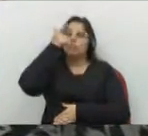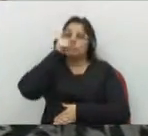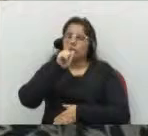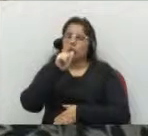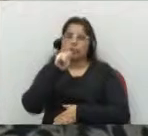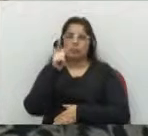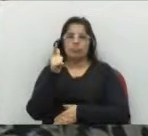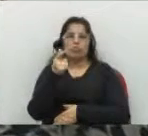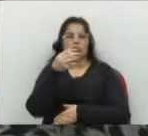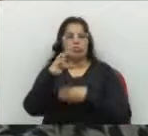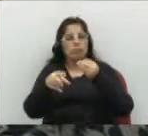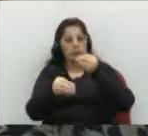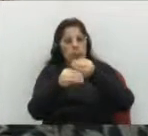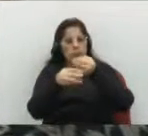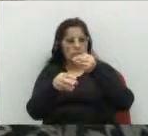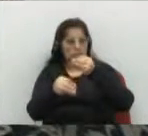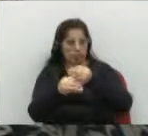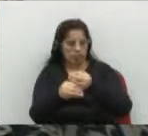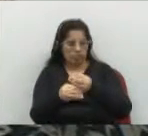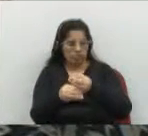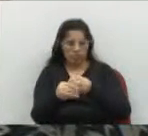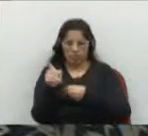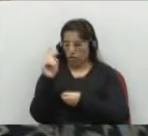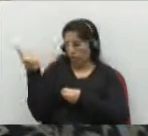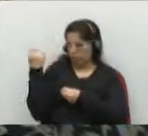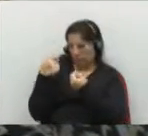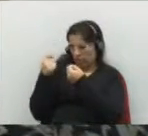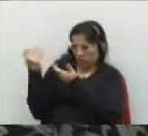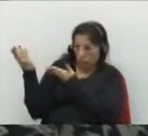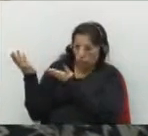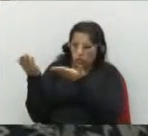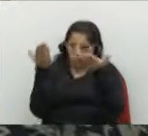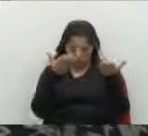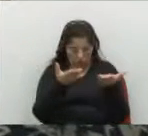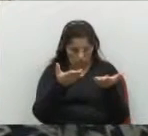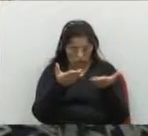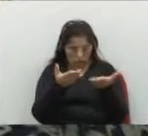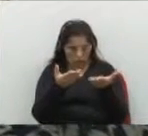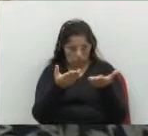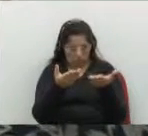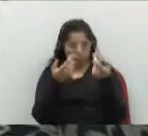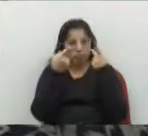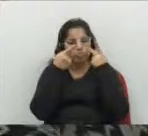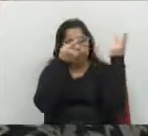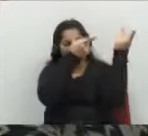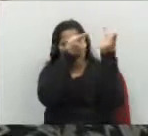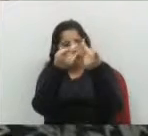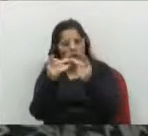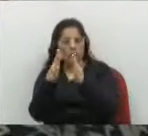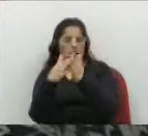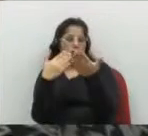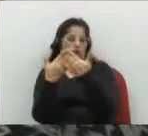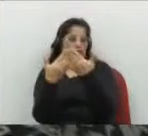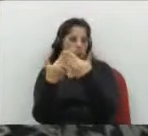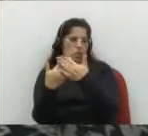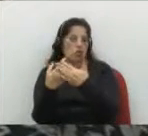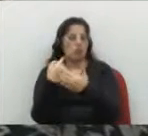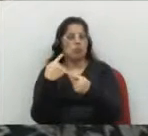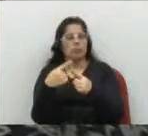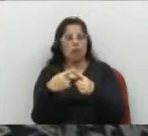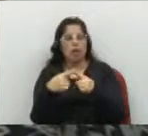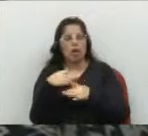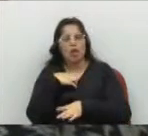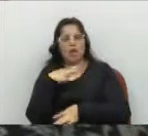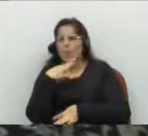dizer. Eu não preciso que o senhor me convide para visitar a escola, porque eu visito. E conheço tanto a Aldelena, conheço as